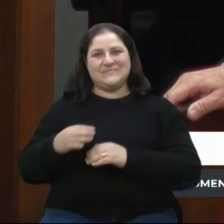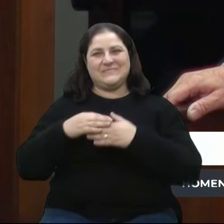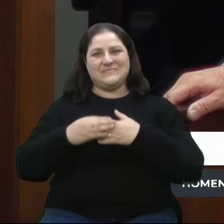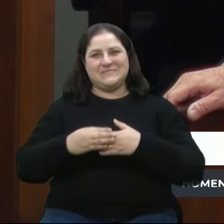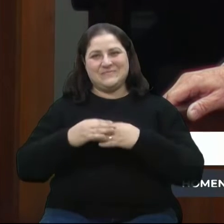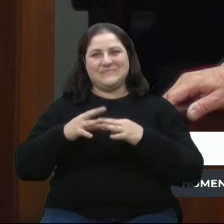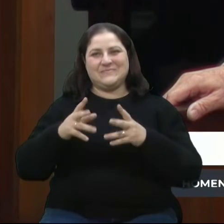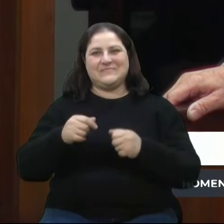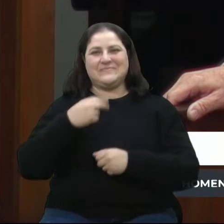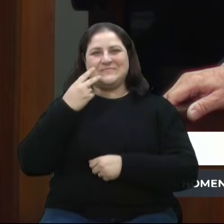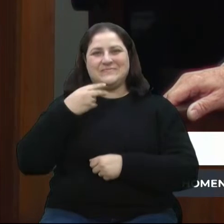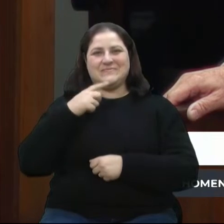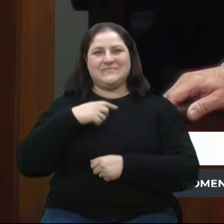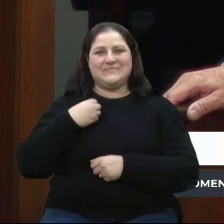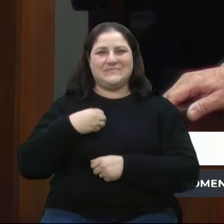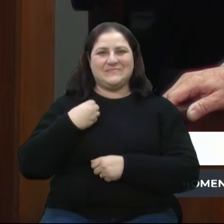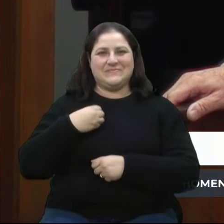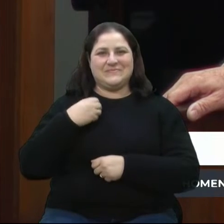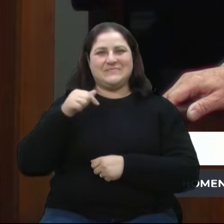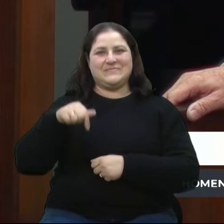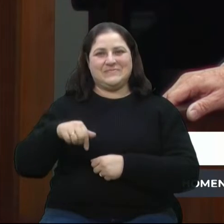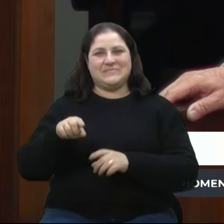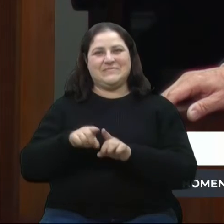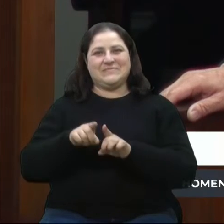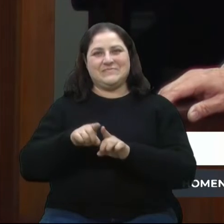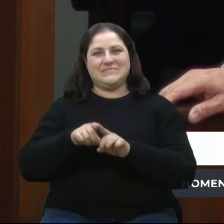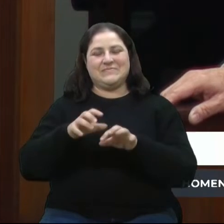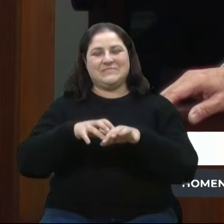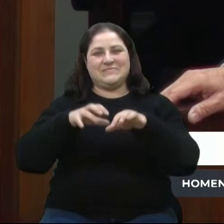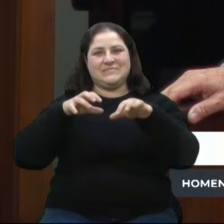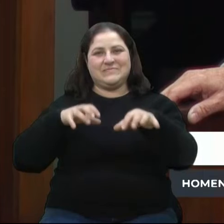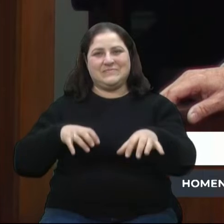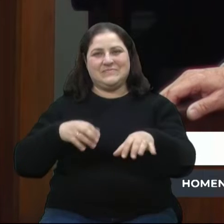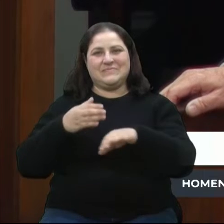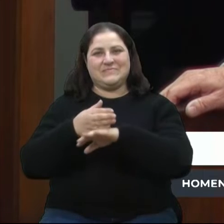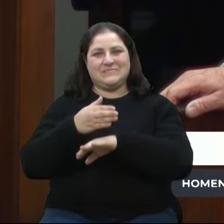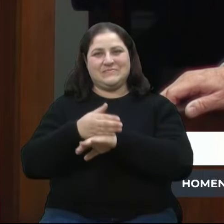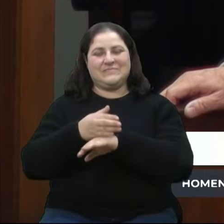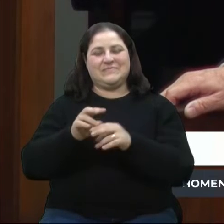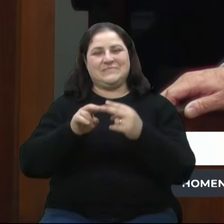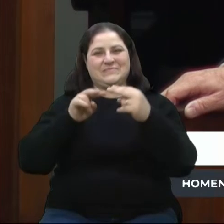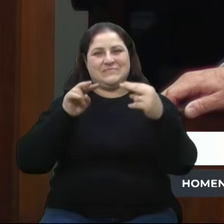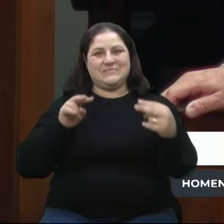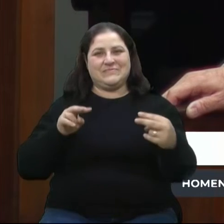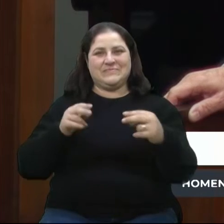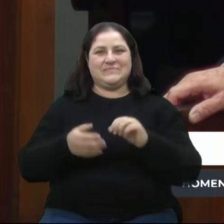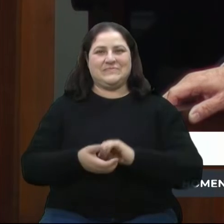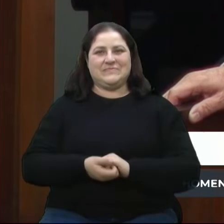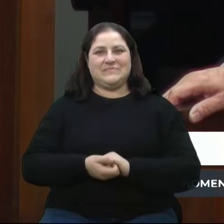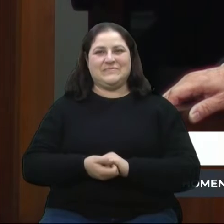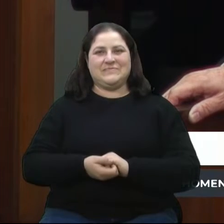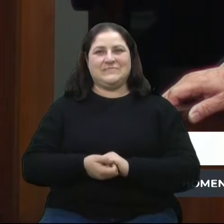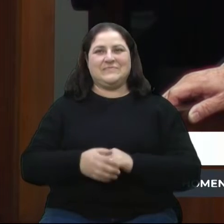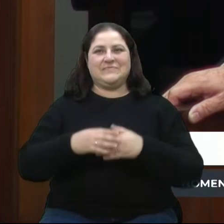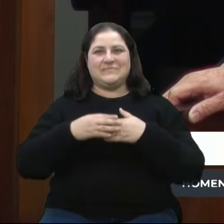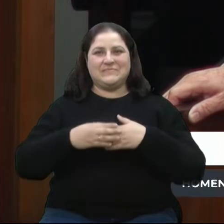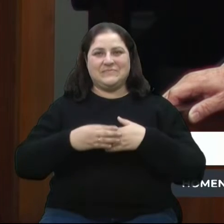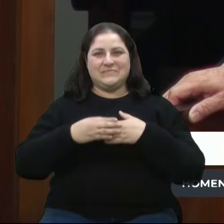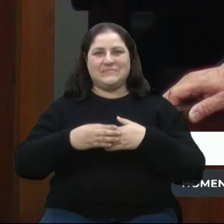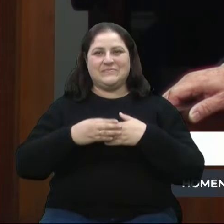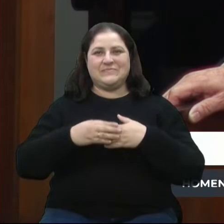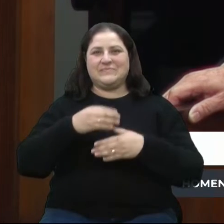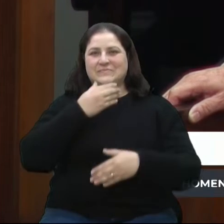vereadores que estão aqui presentes e também os de forma virtual, né? Saudar o